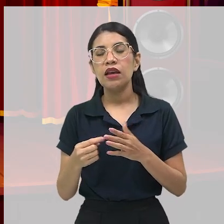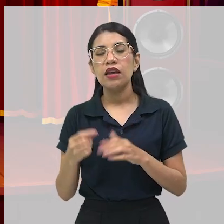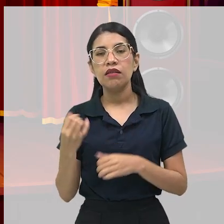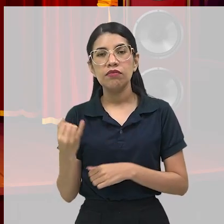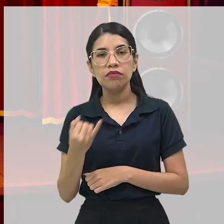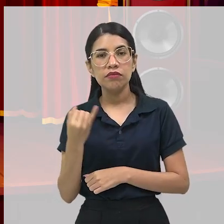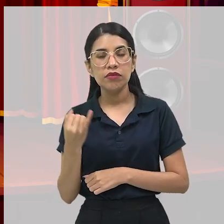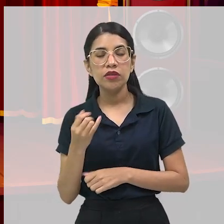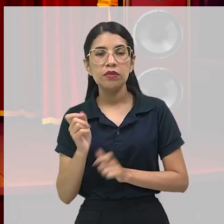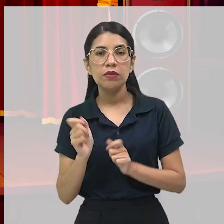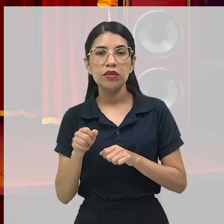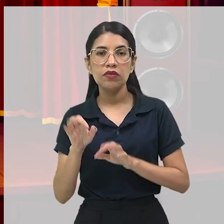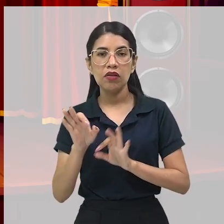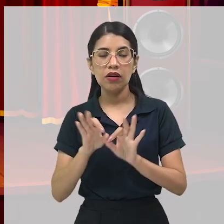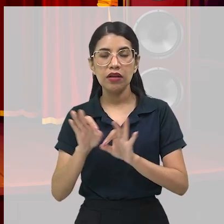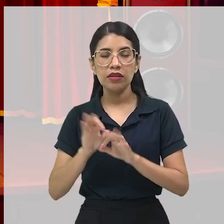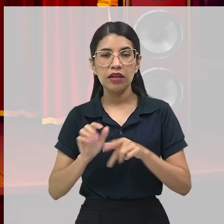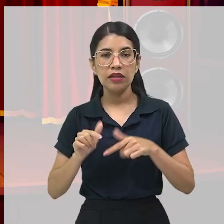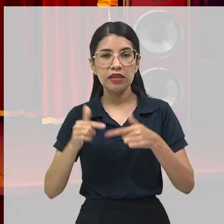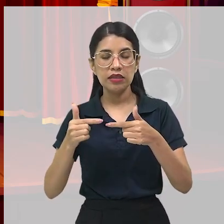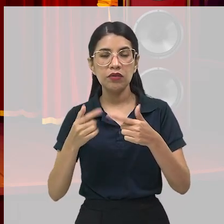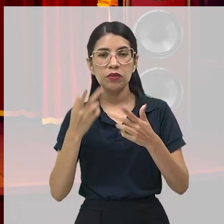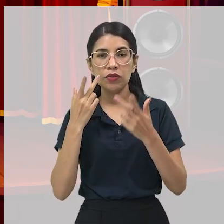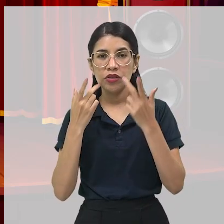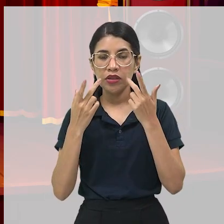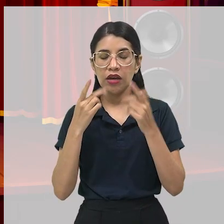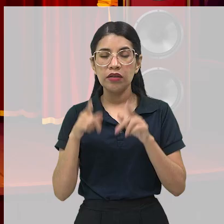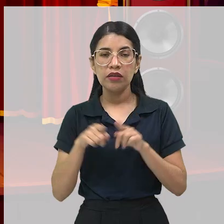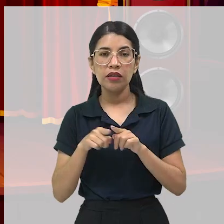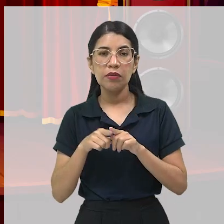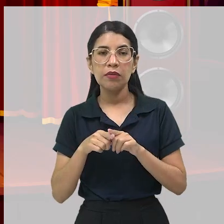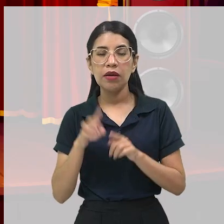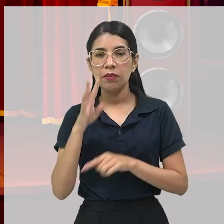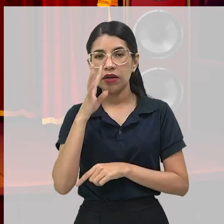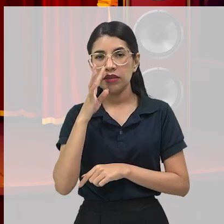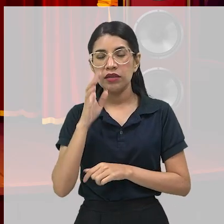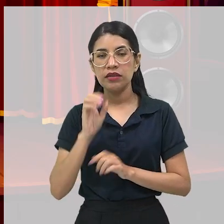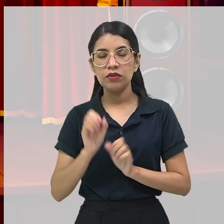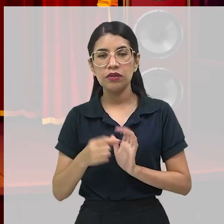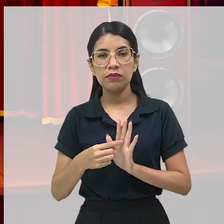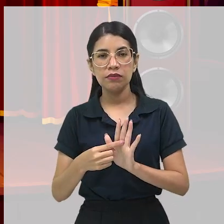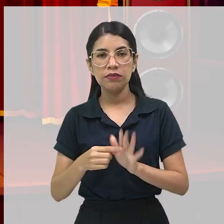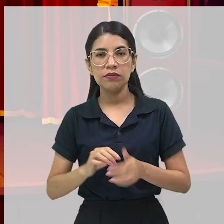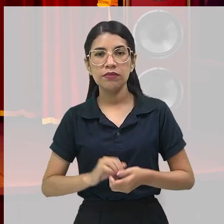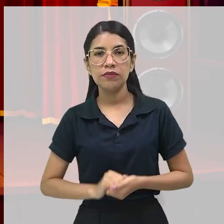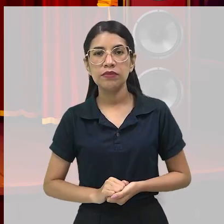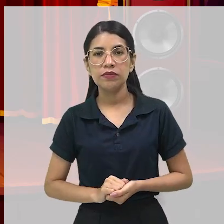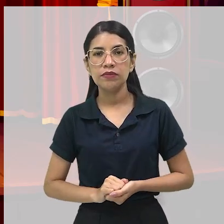importantes para a estrutura da ação cênica e para a apreciação de um espetáculo.